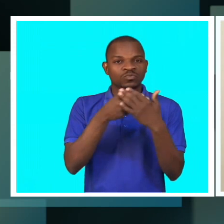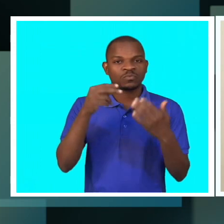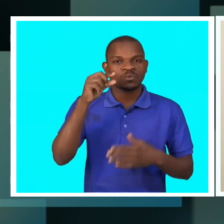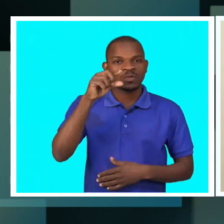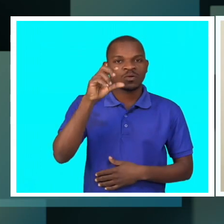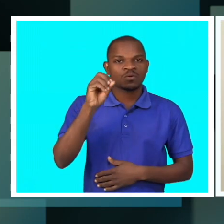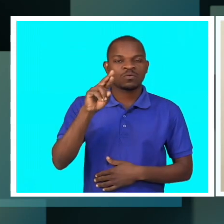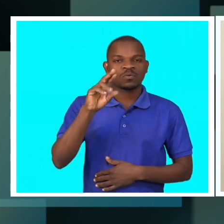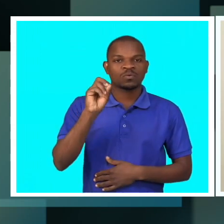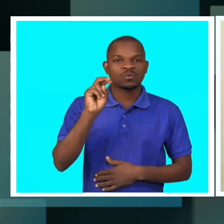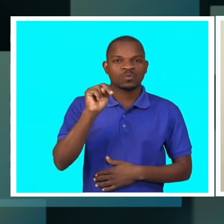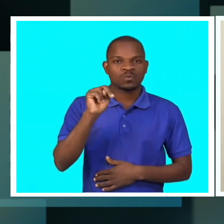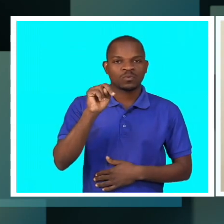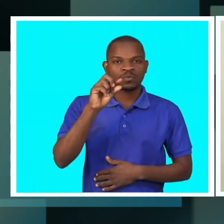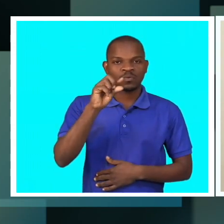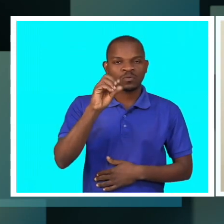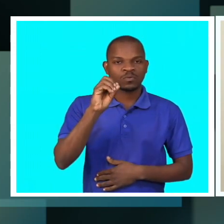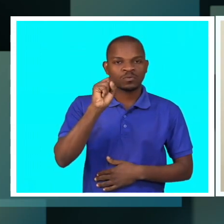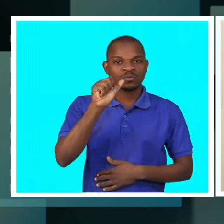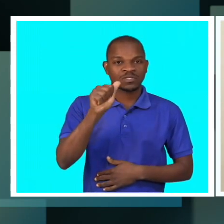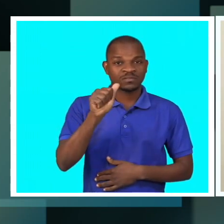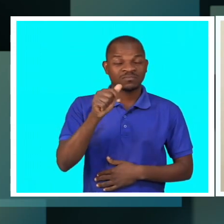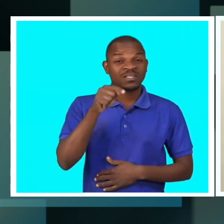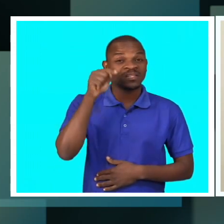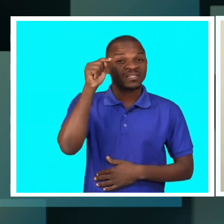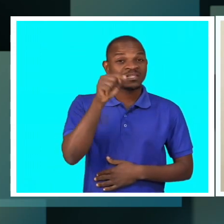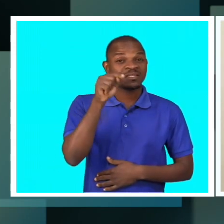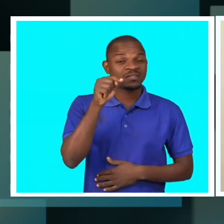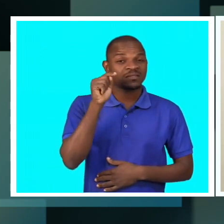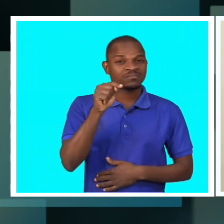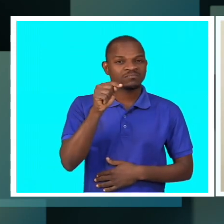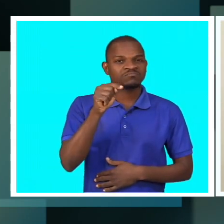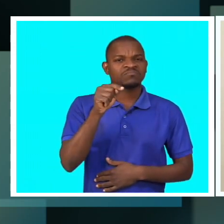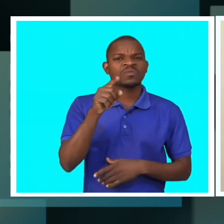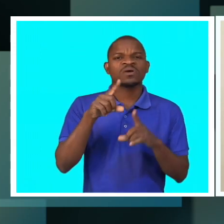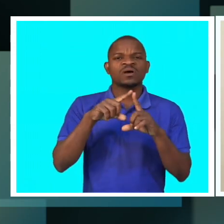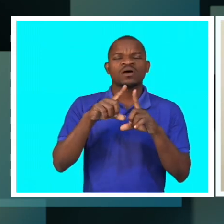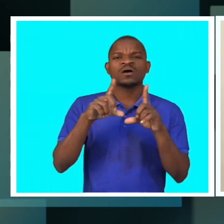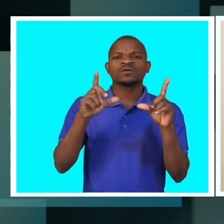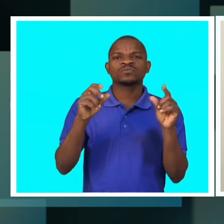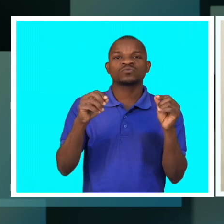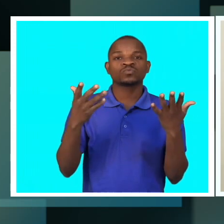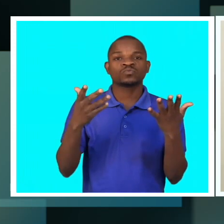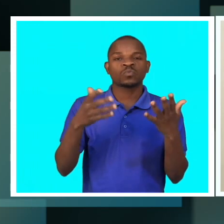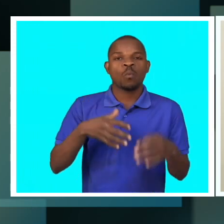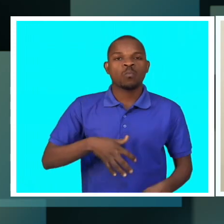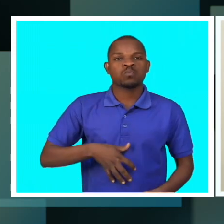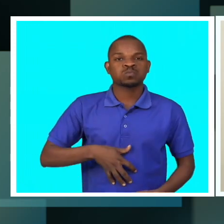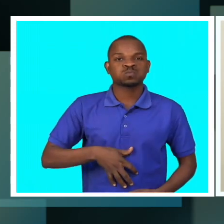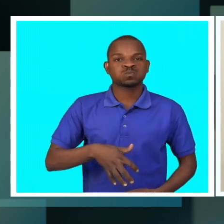onde o nível da